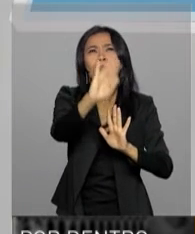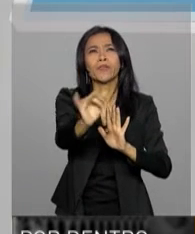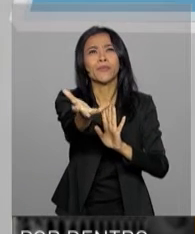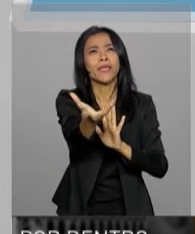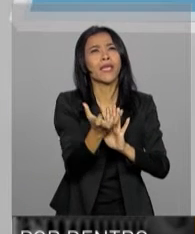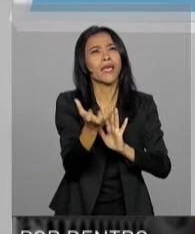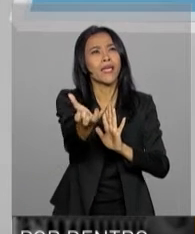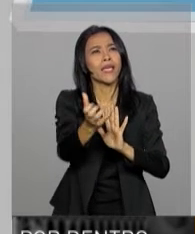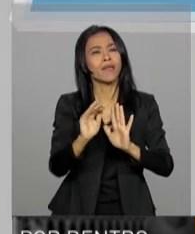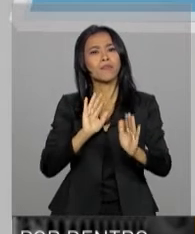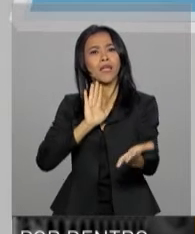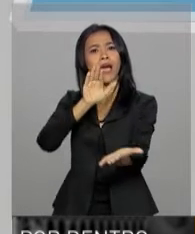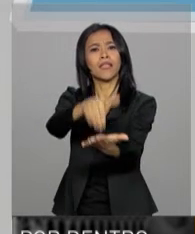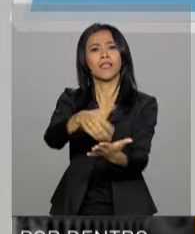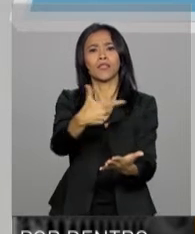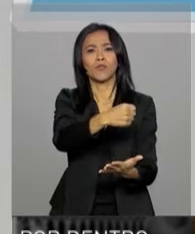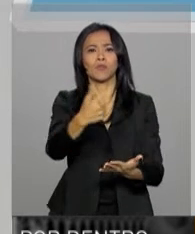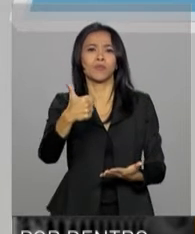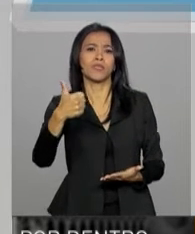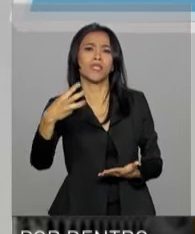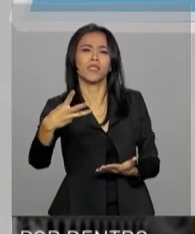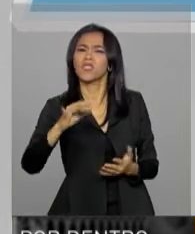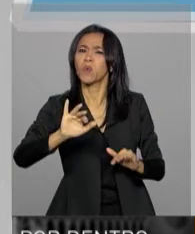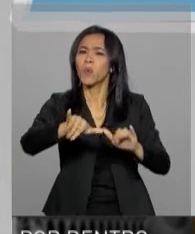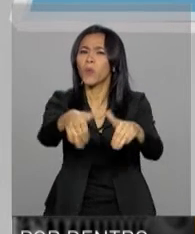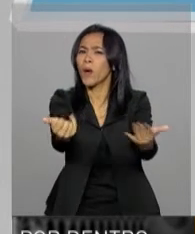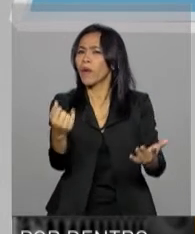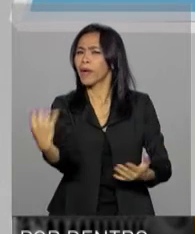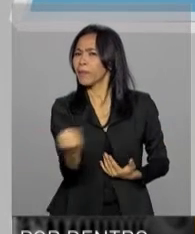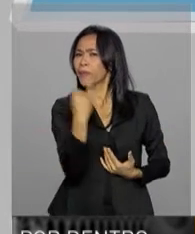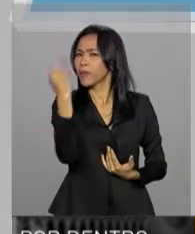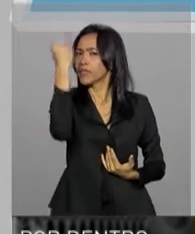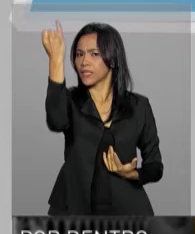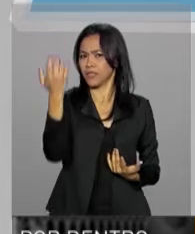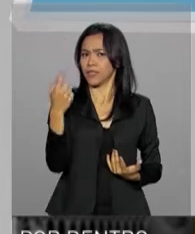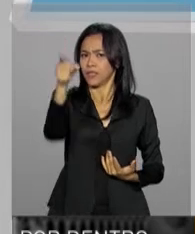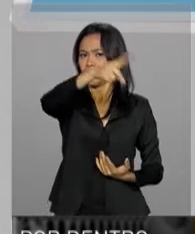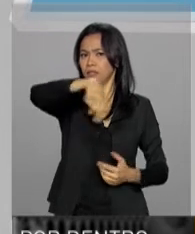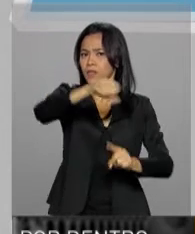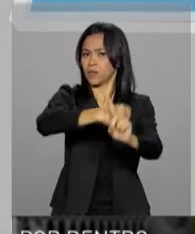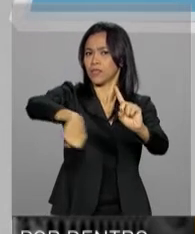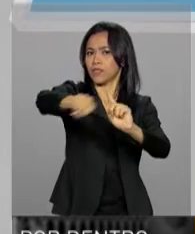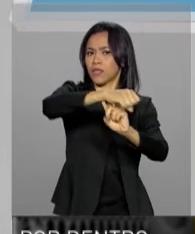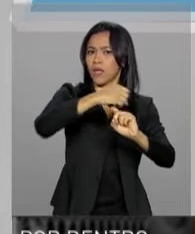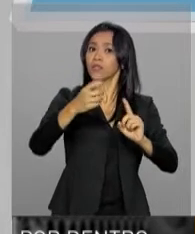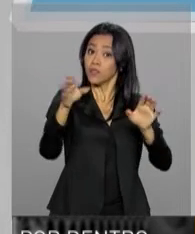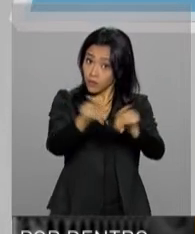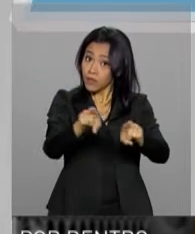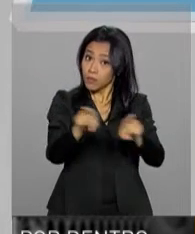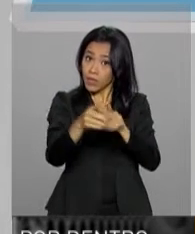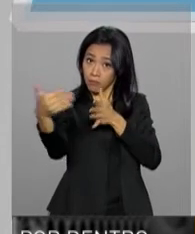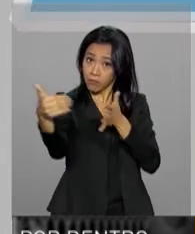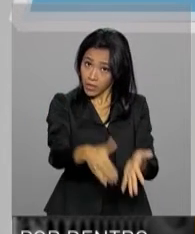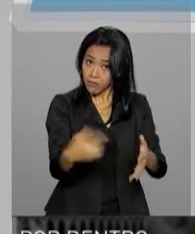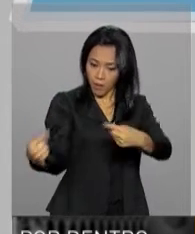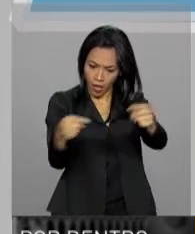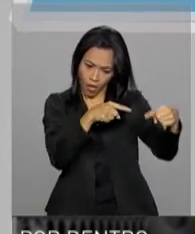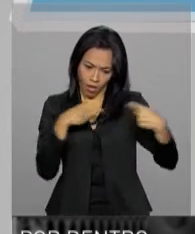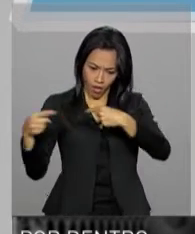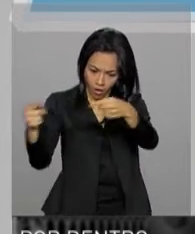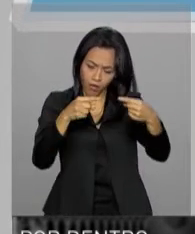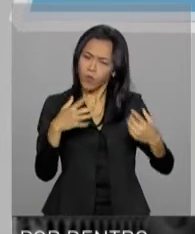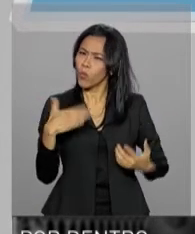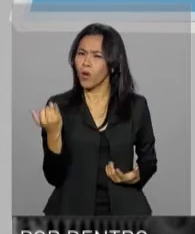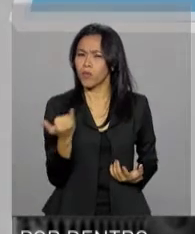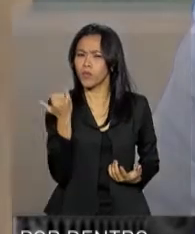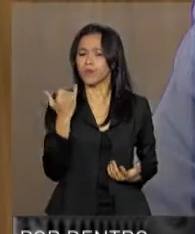2013 qual a importância da moda população também ser protagonista nessa discussão a importância